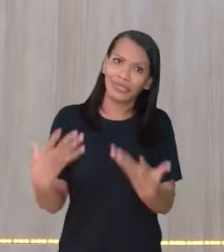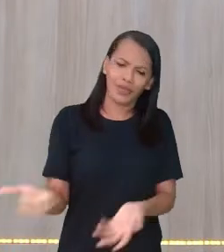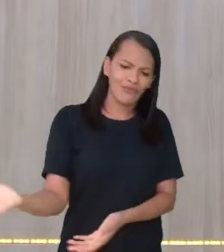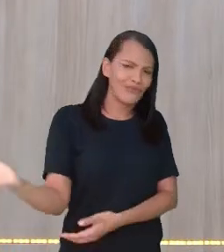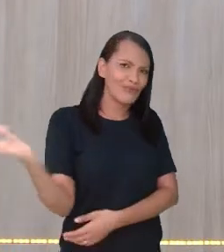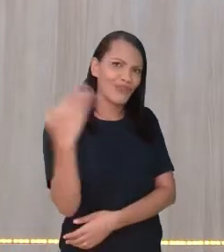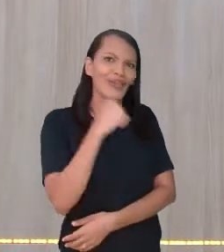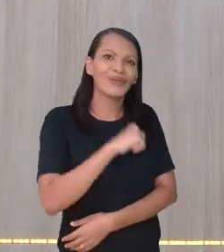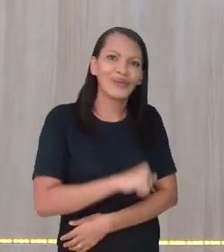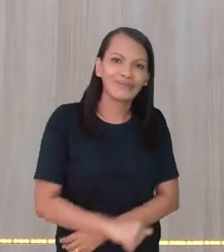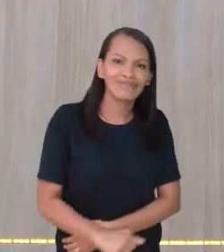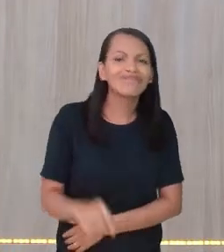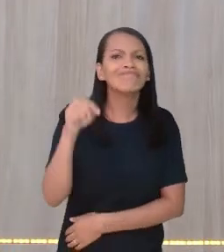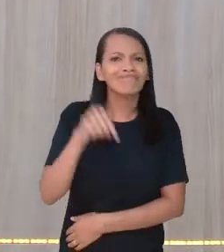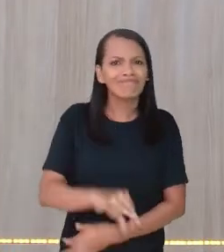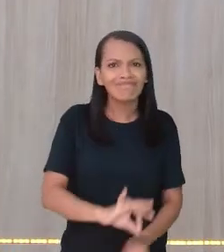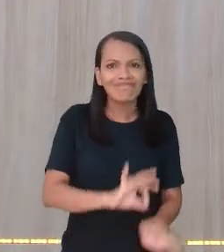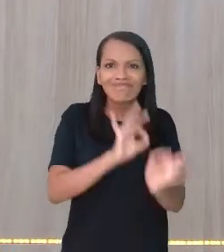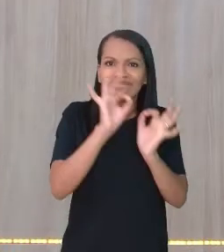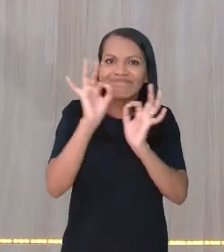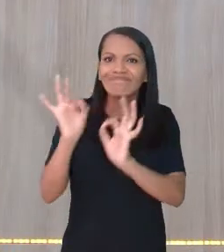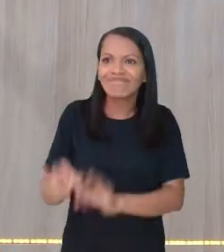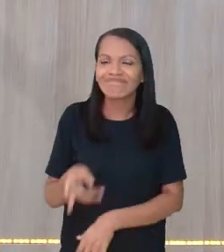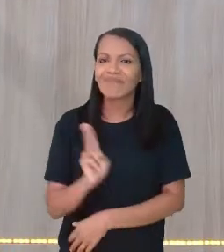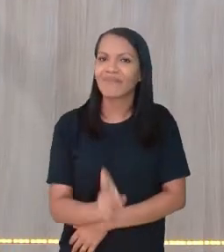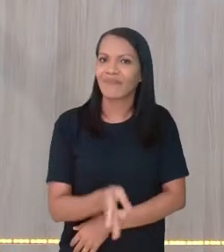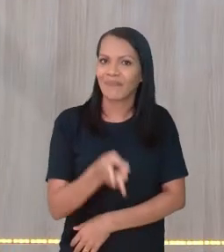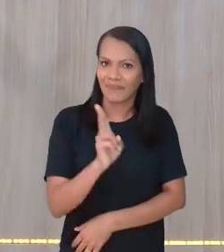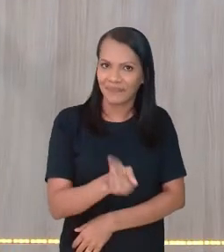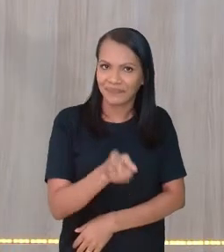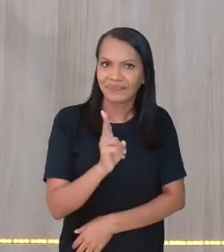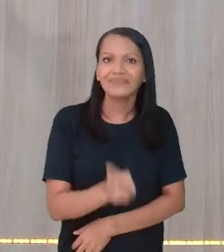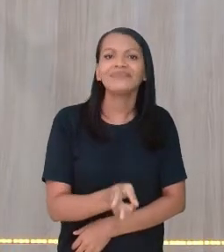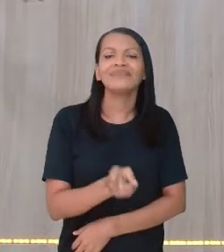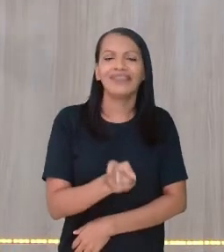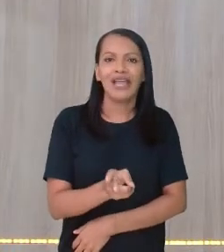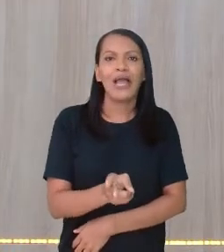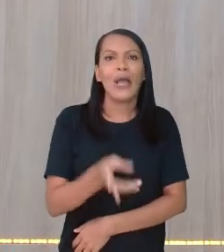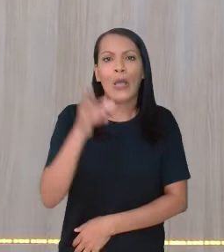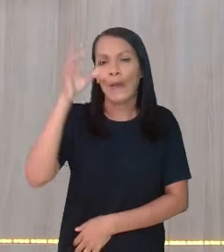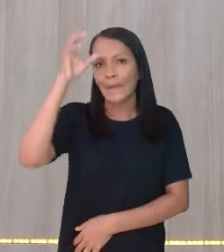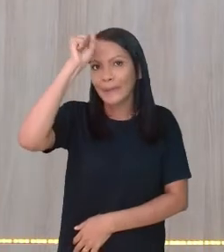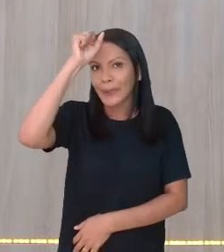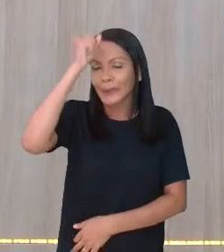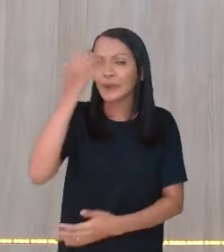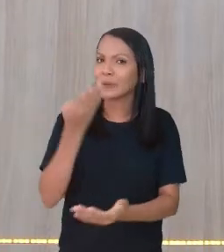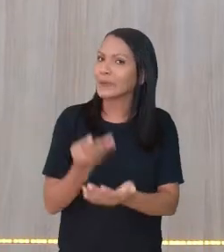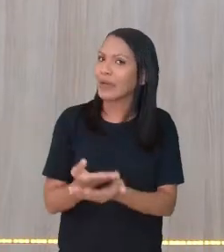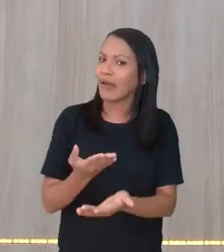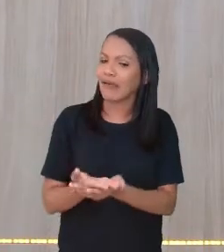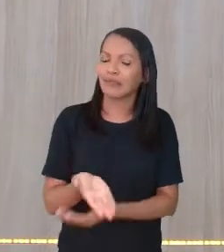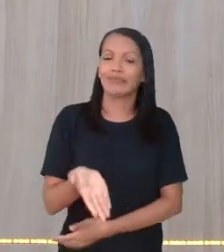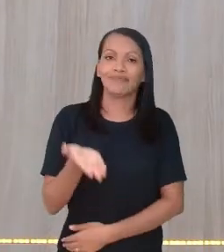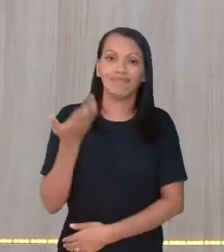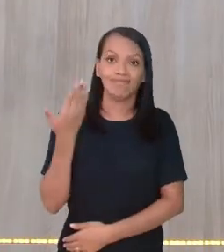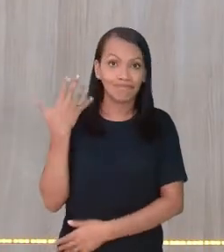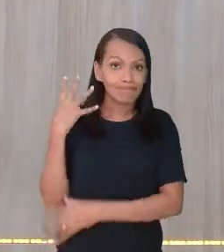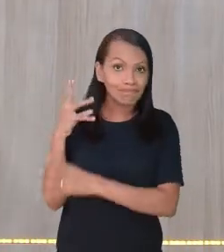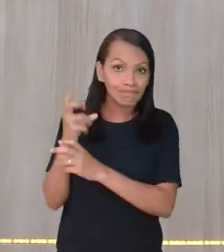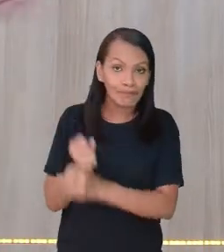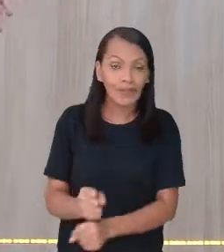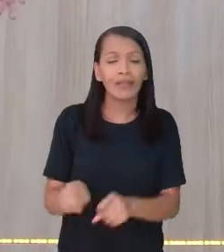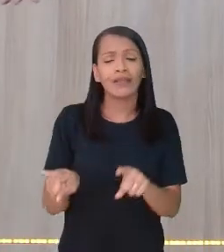com a gente, fica aqui que a gente vai dar continuidade ao que estamos vivenciando aí na aula passada e nas